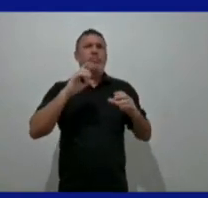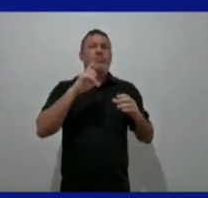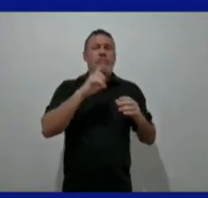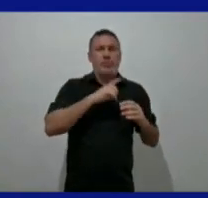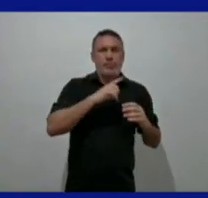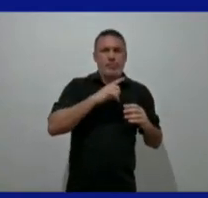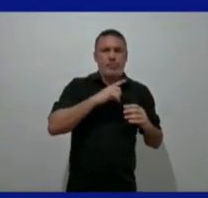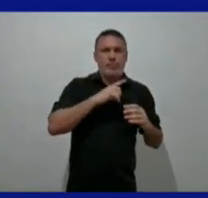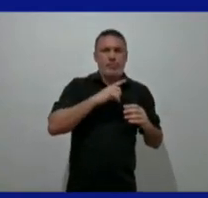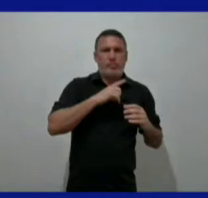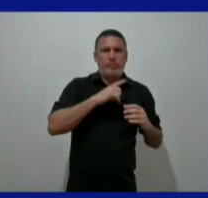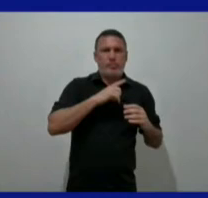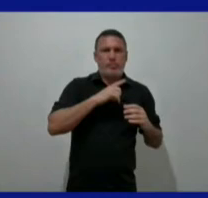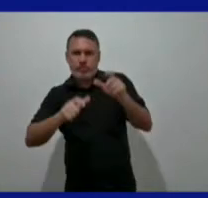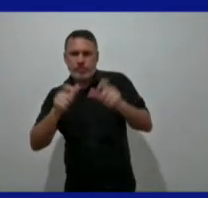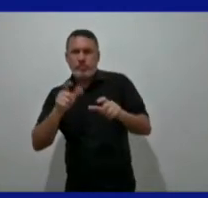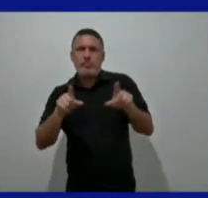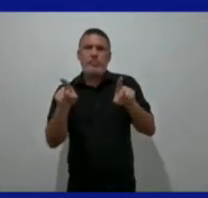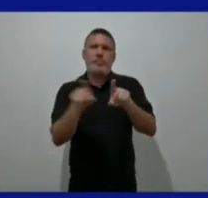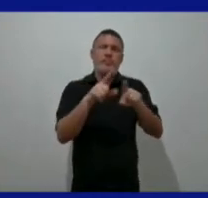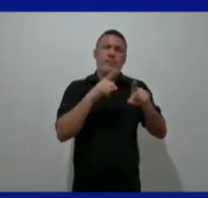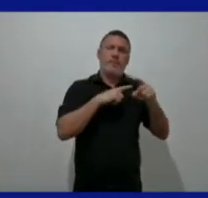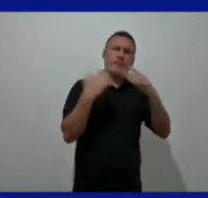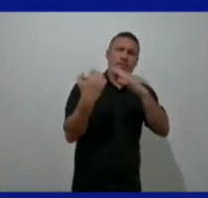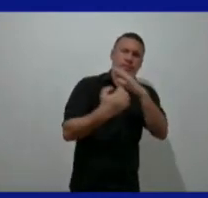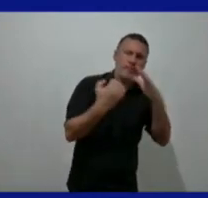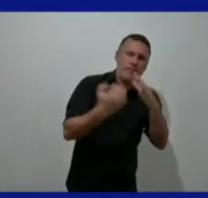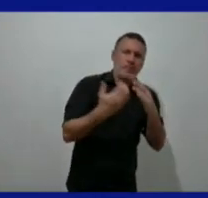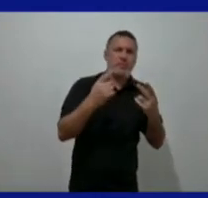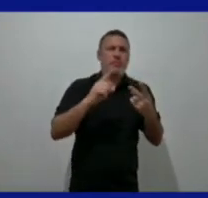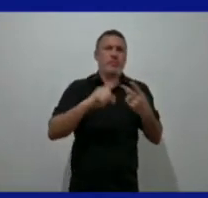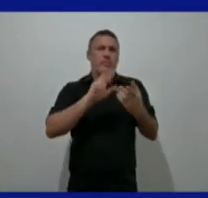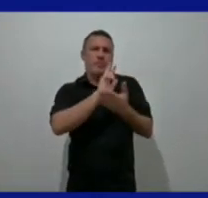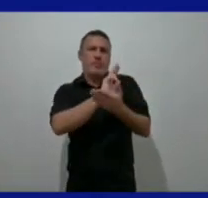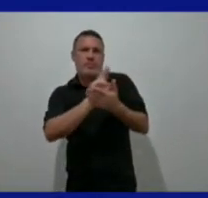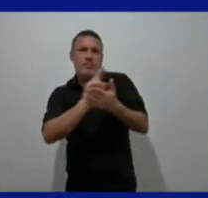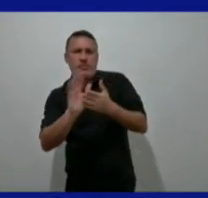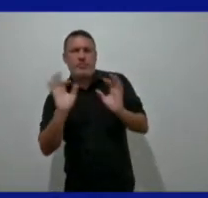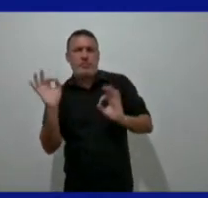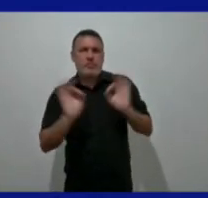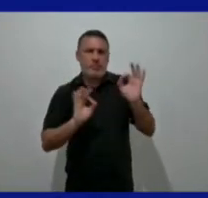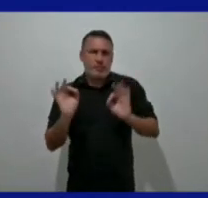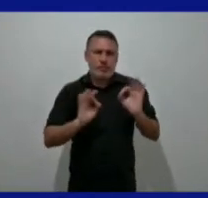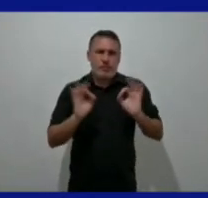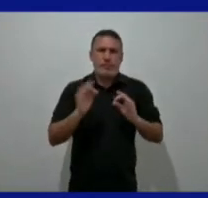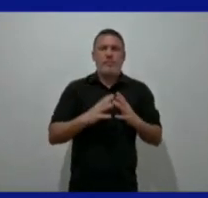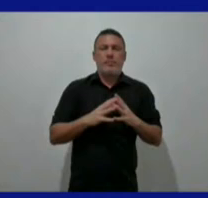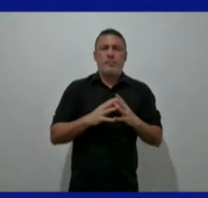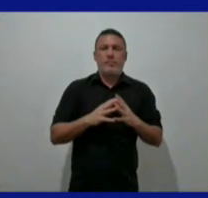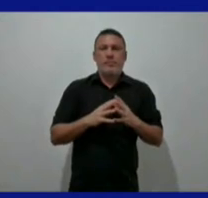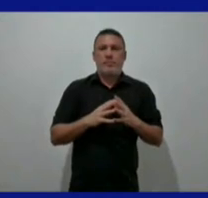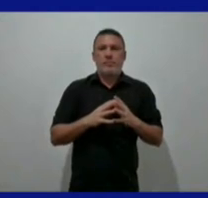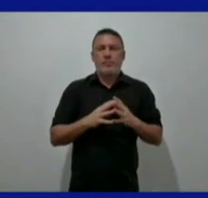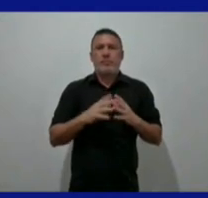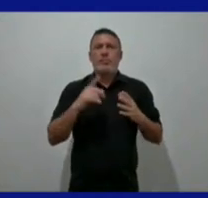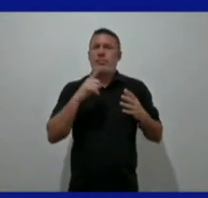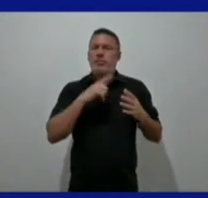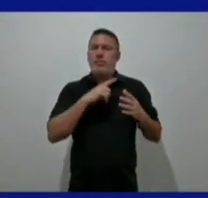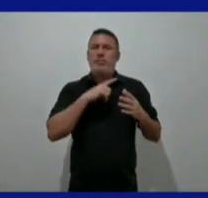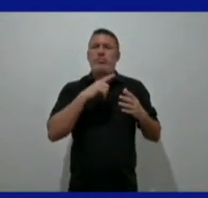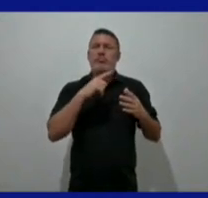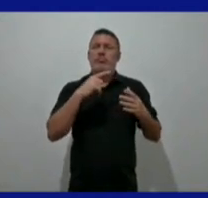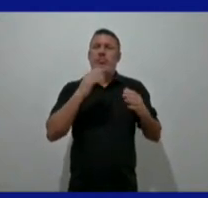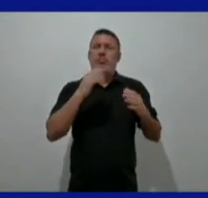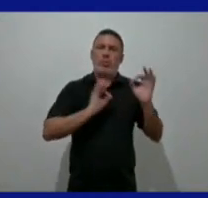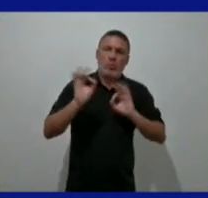temos empresas, ONGs, várias organizações, se falando o tempo todo, com uma agenda, que é